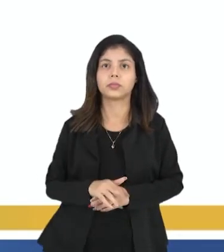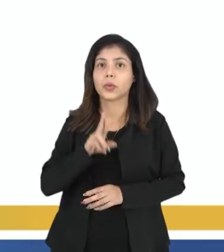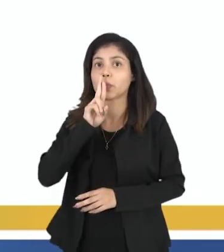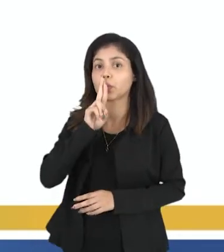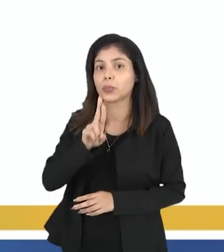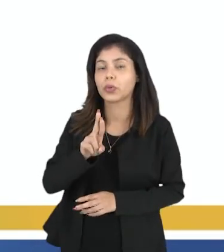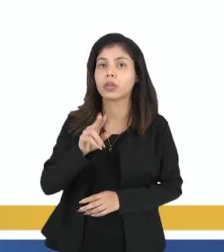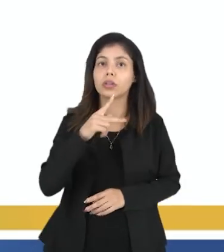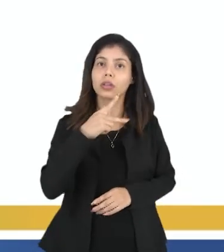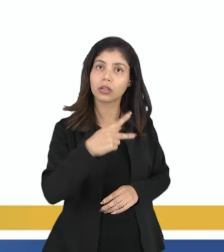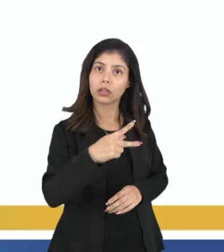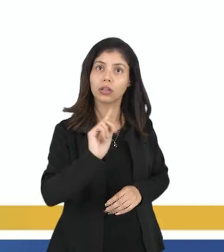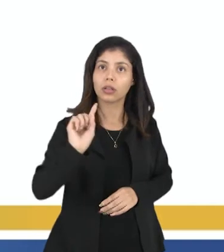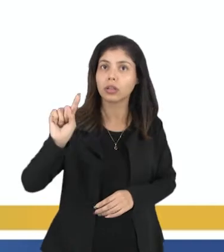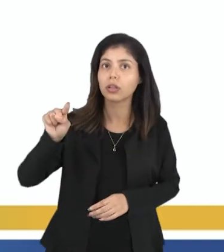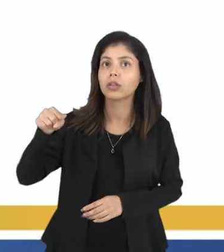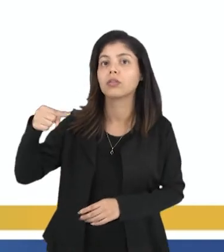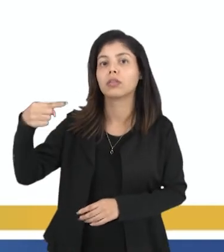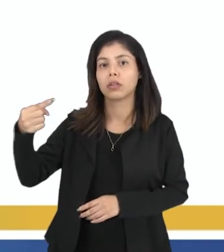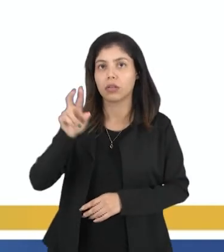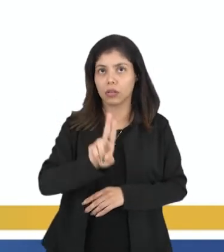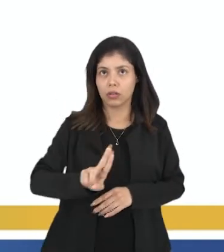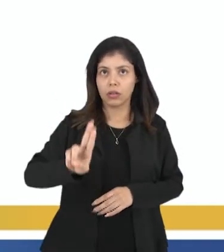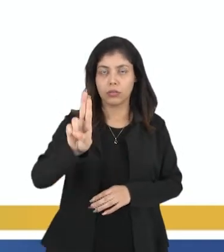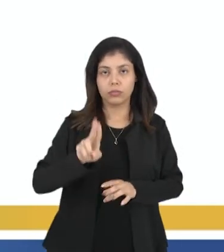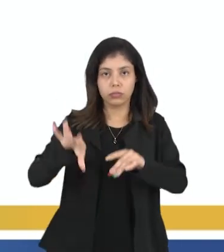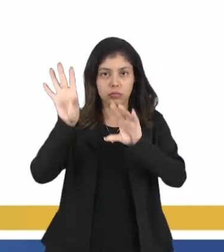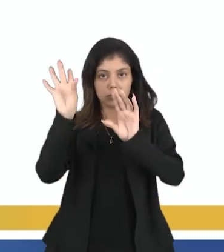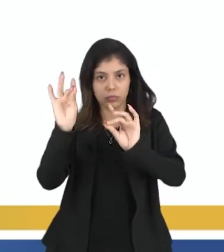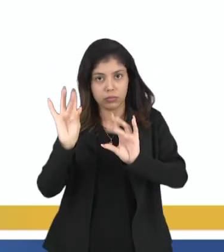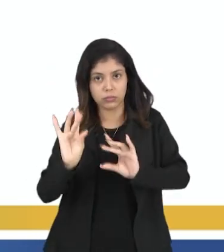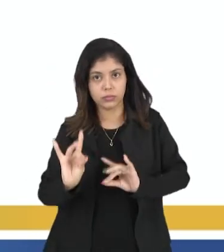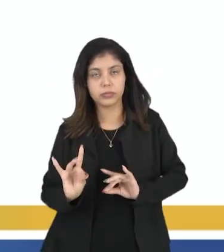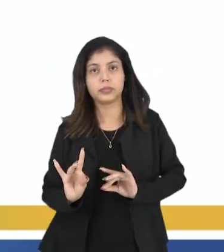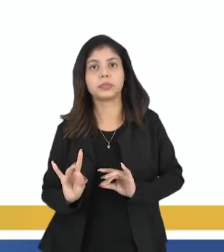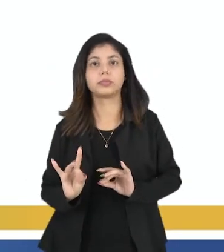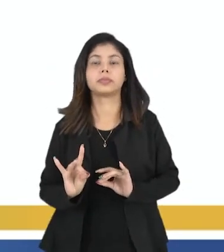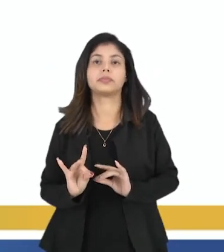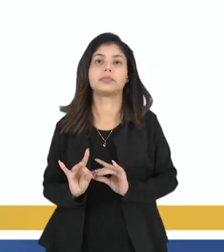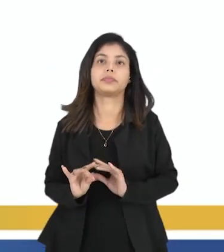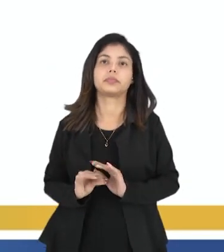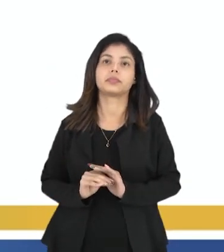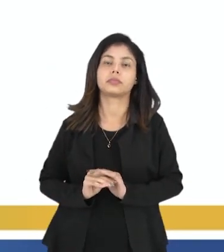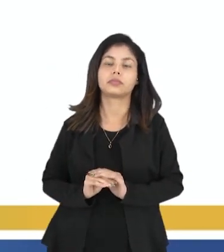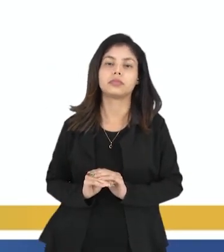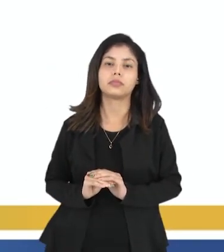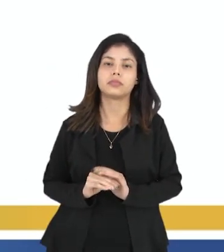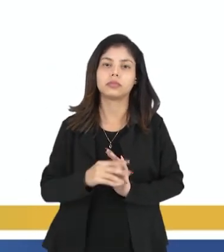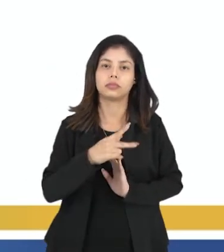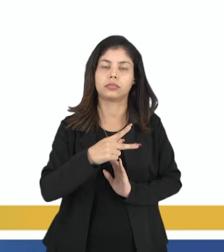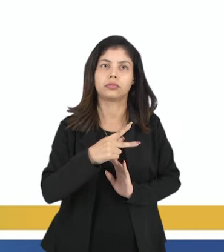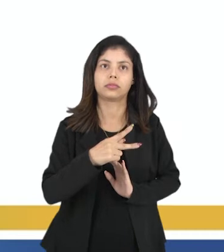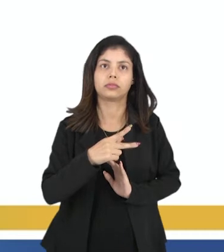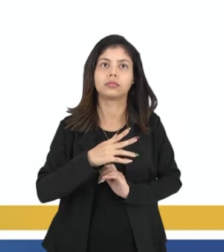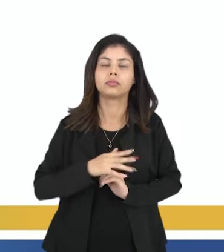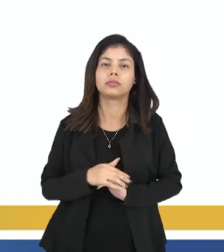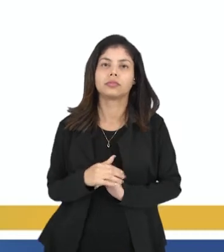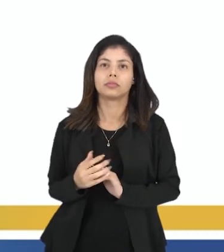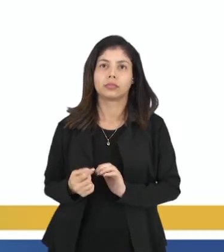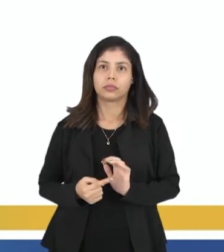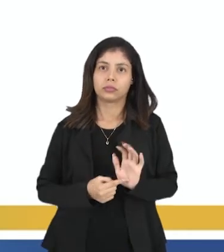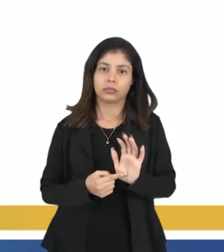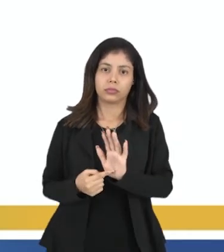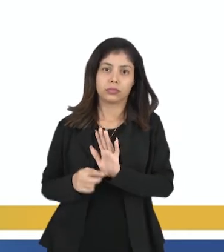DP depois de utilizar todas essas estratégias e o nosso P tem